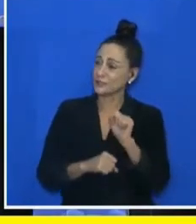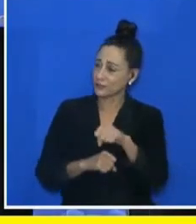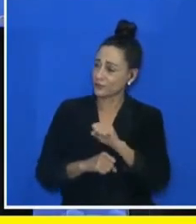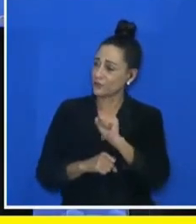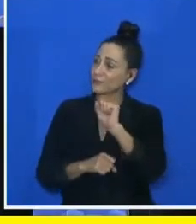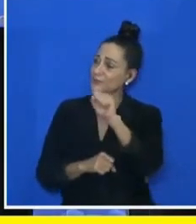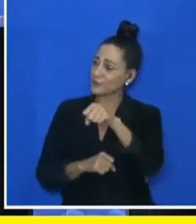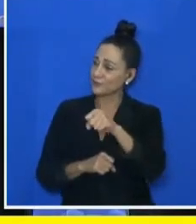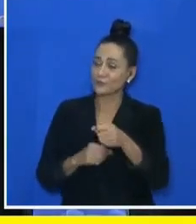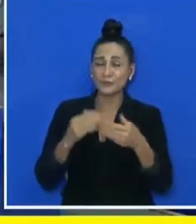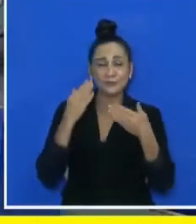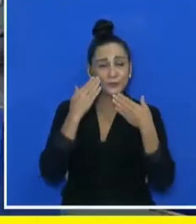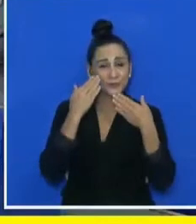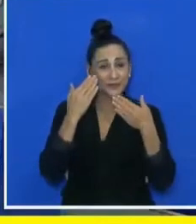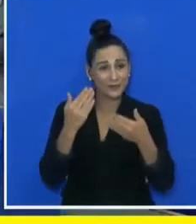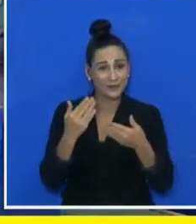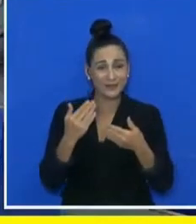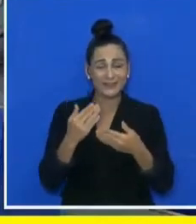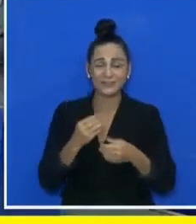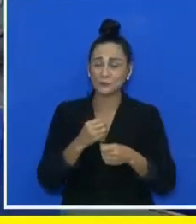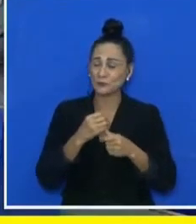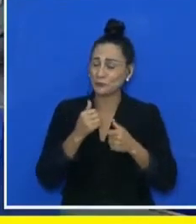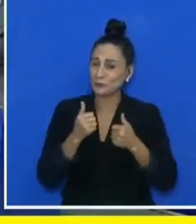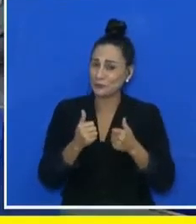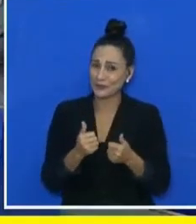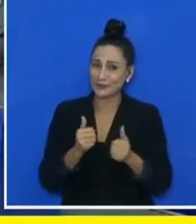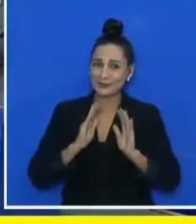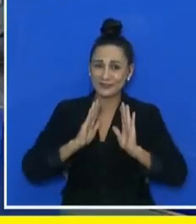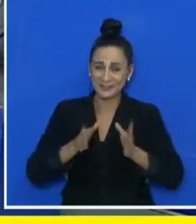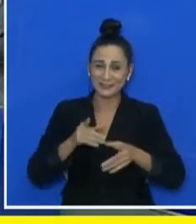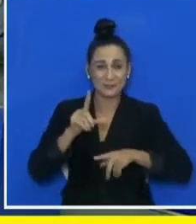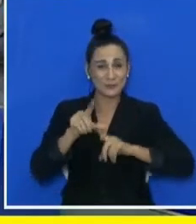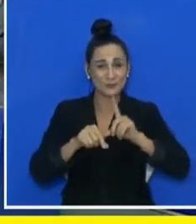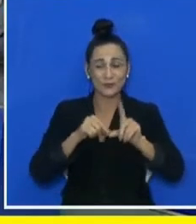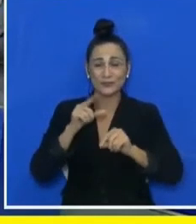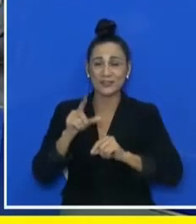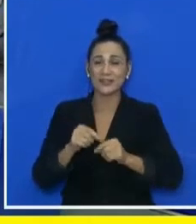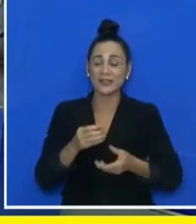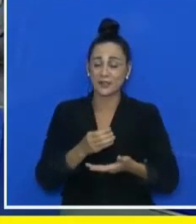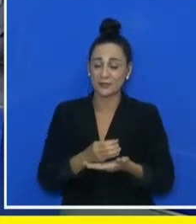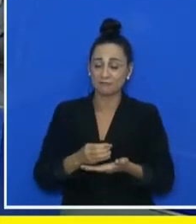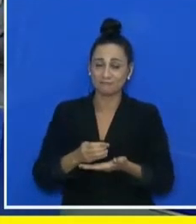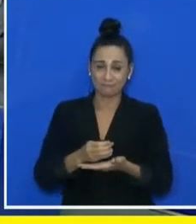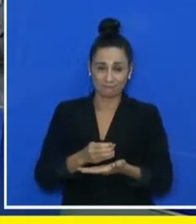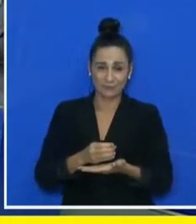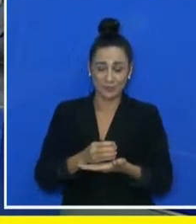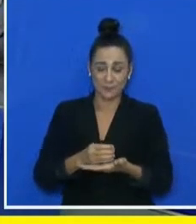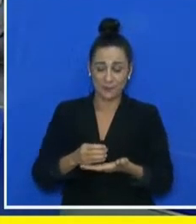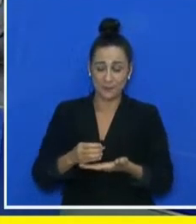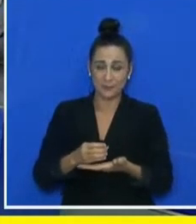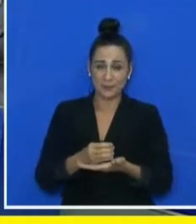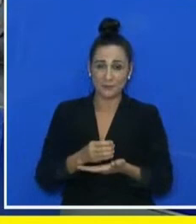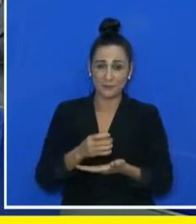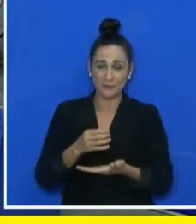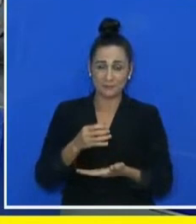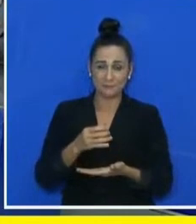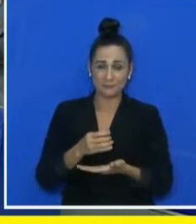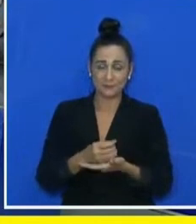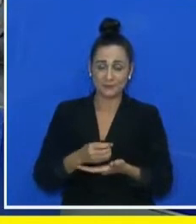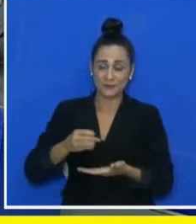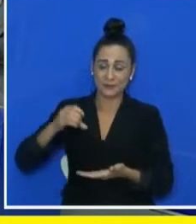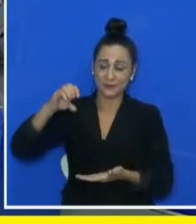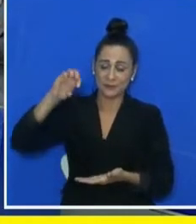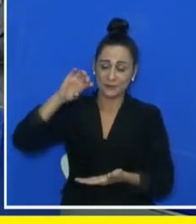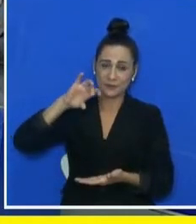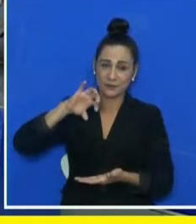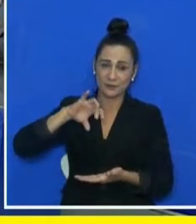Muito obrigado, senhores auditores. Muito bem, já tivemos o sorteio e agora vamos retornar as bolas para o